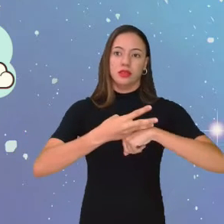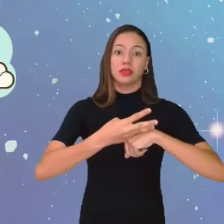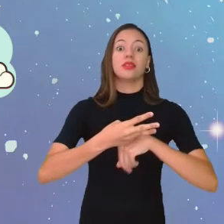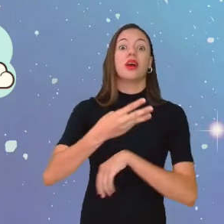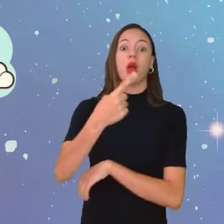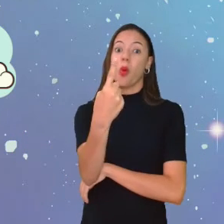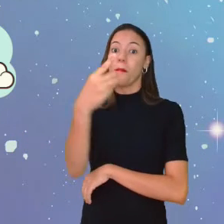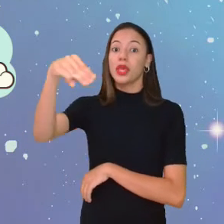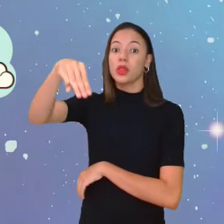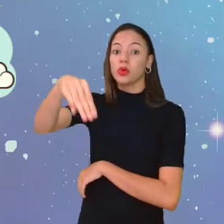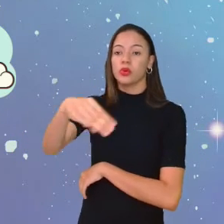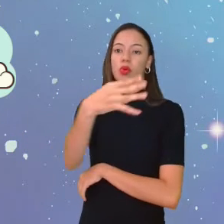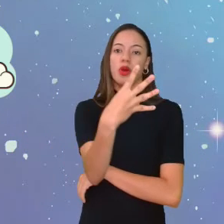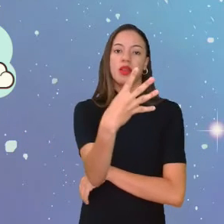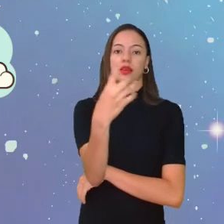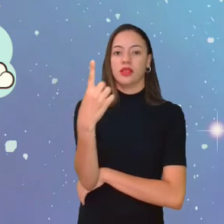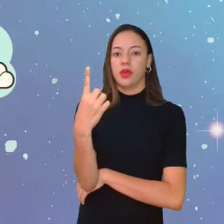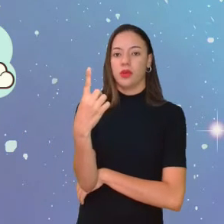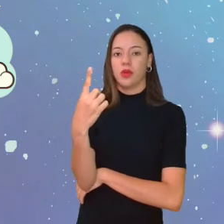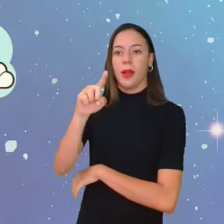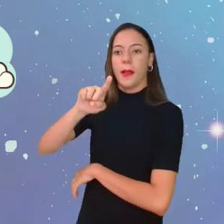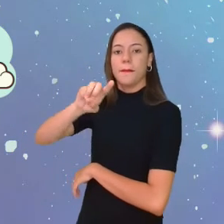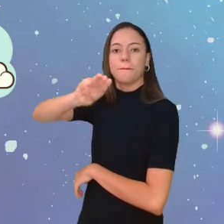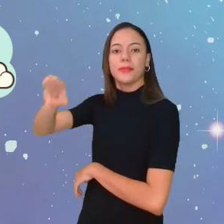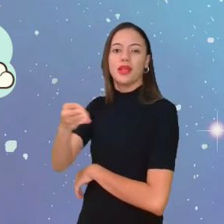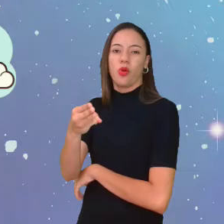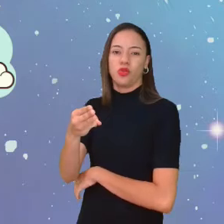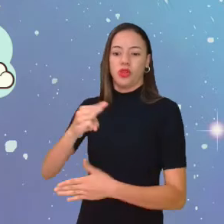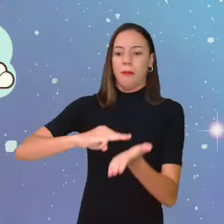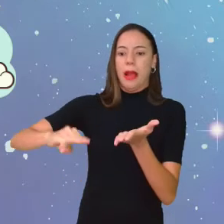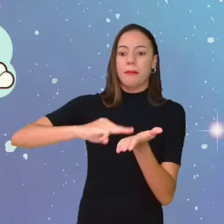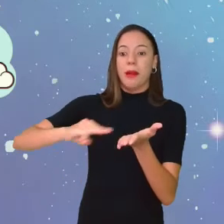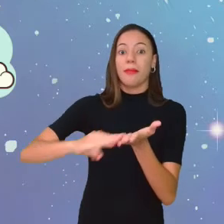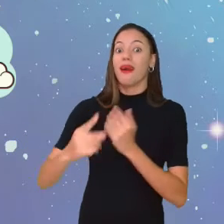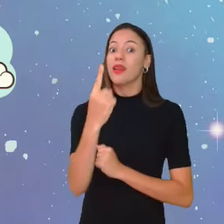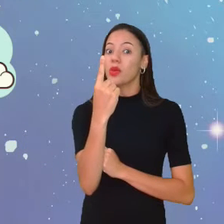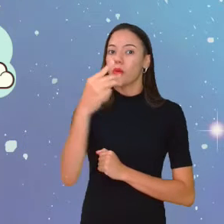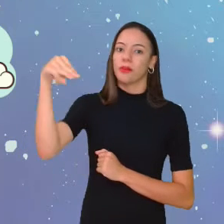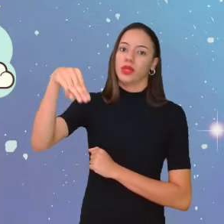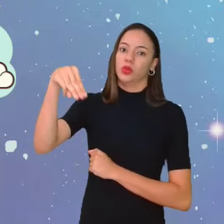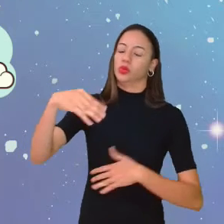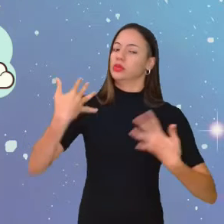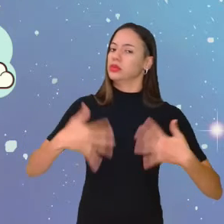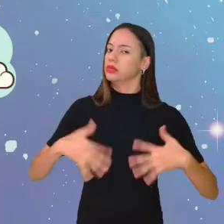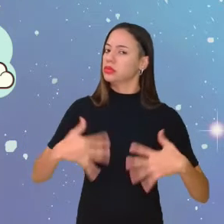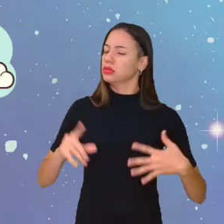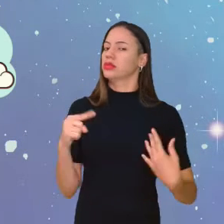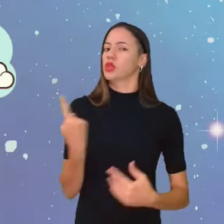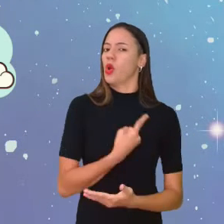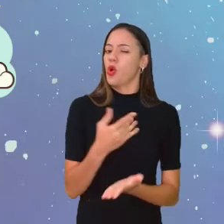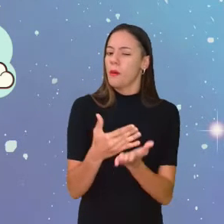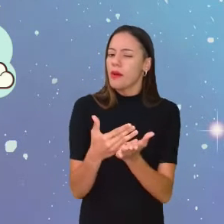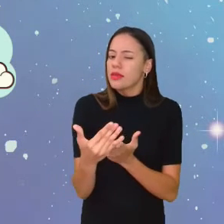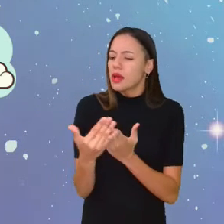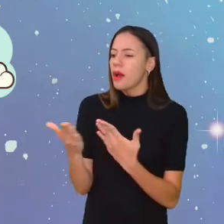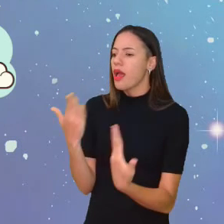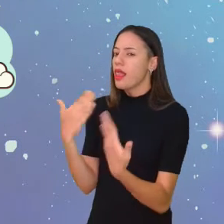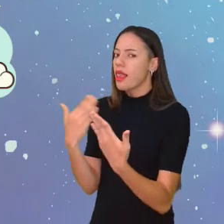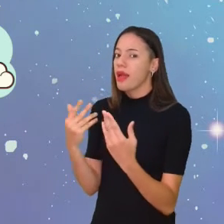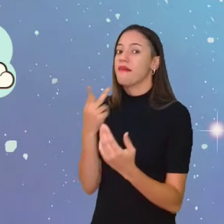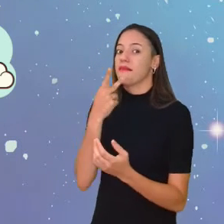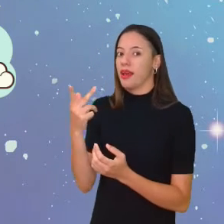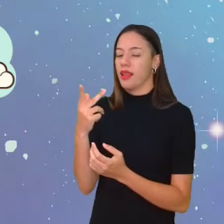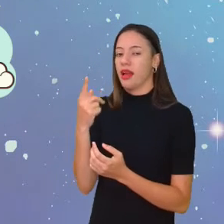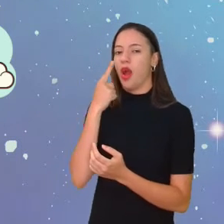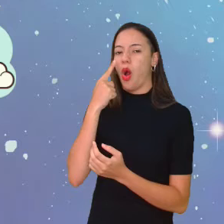milhões de mensagens trocadas no WhatsApp em um minuto. Então, Quando a gente começou a falar aqui,